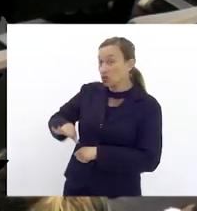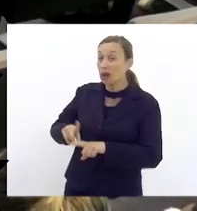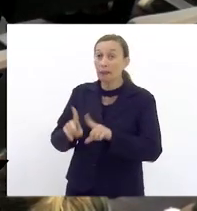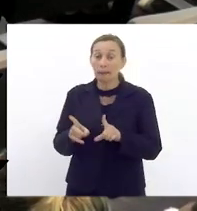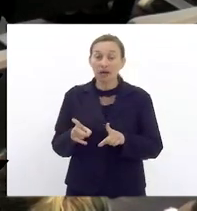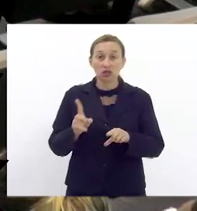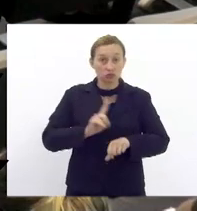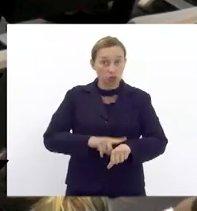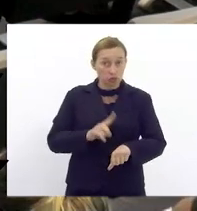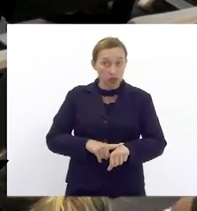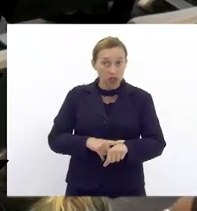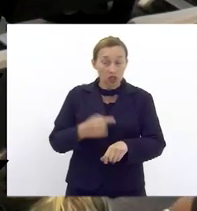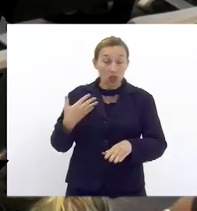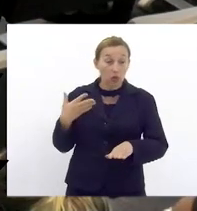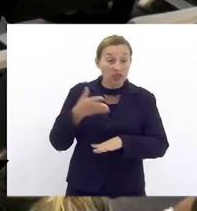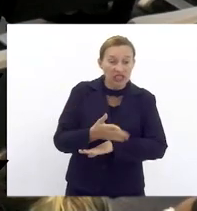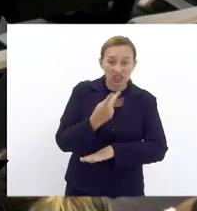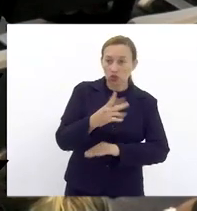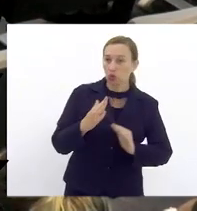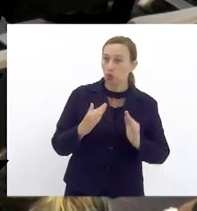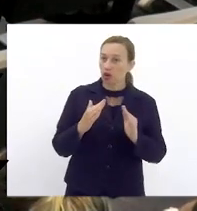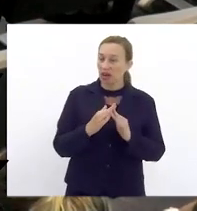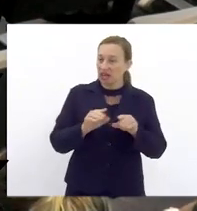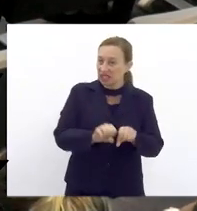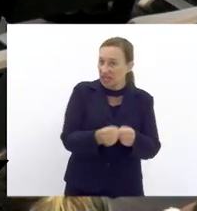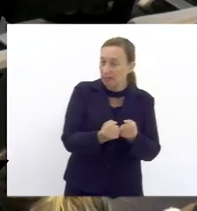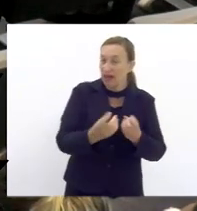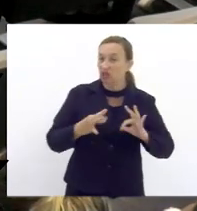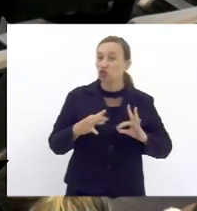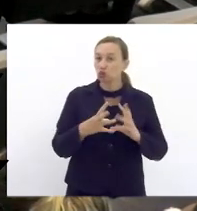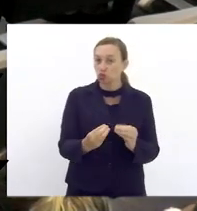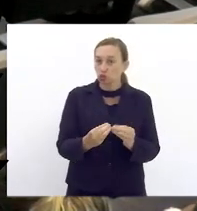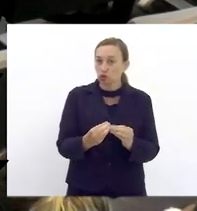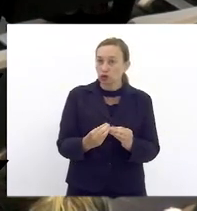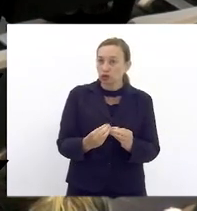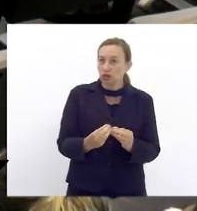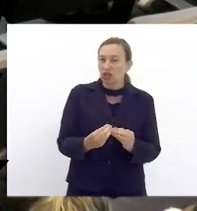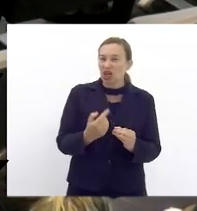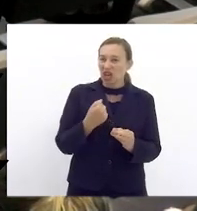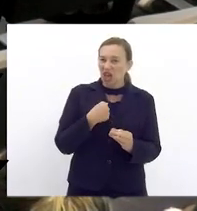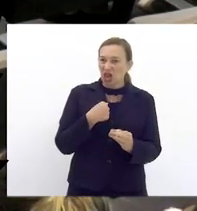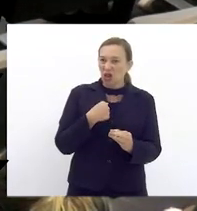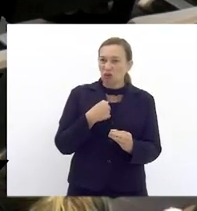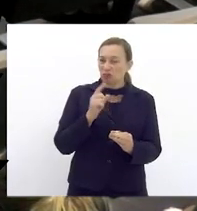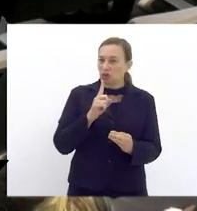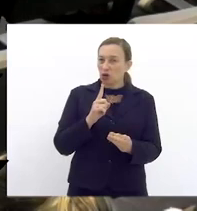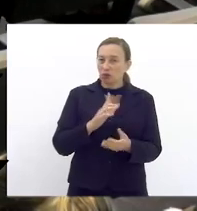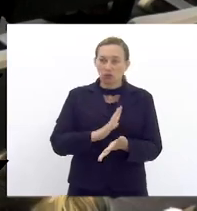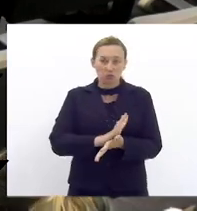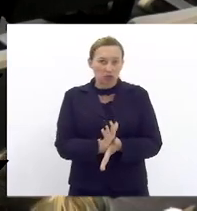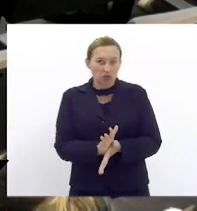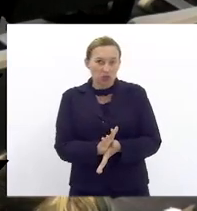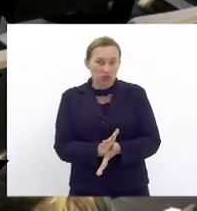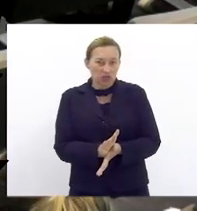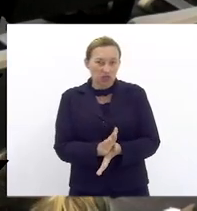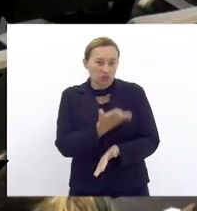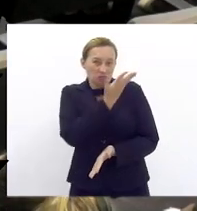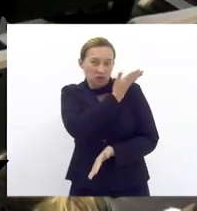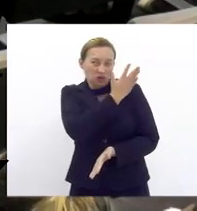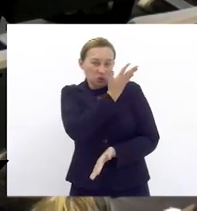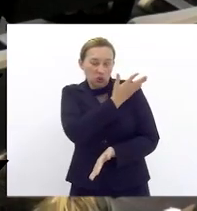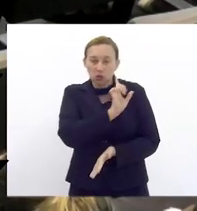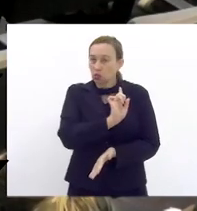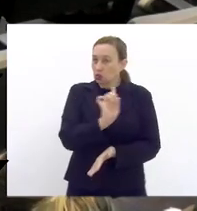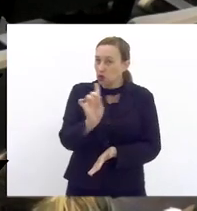a partir do momento que eu entrar na sua casa destruir tudo eu não tô sendo mais racista intolerante ou